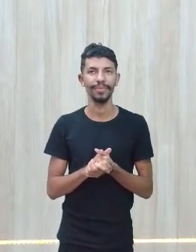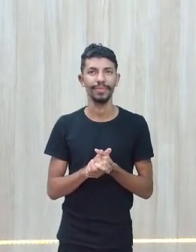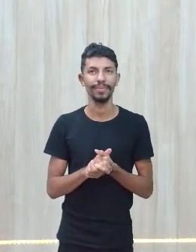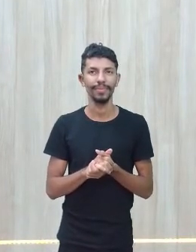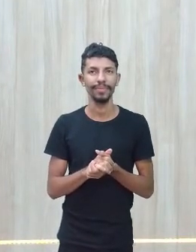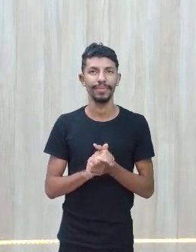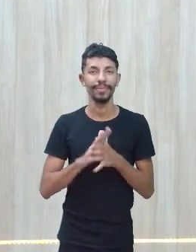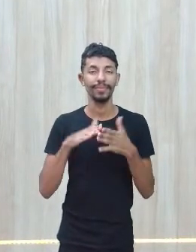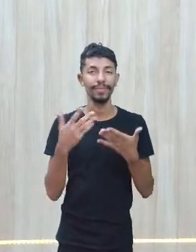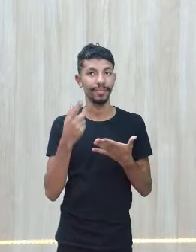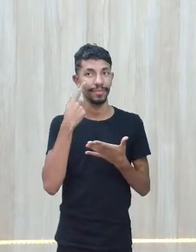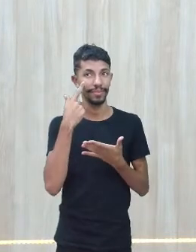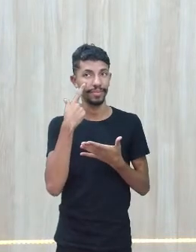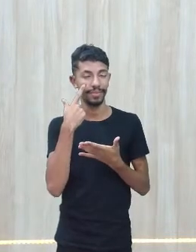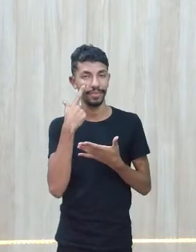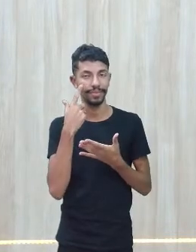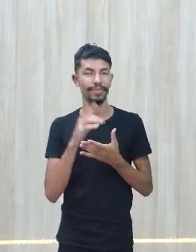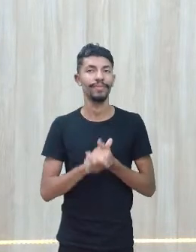Bom,